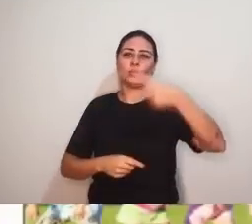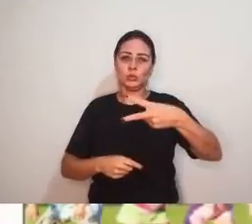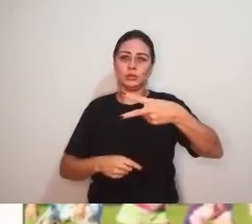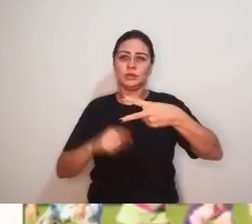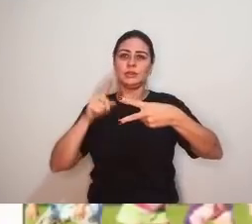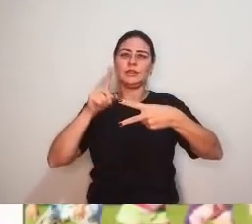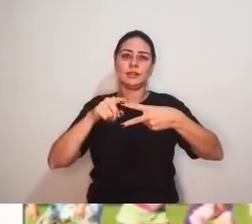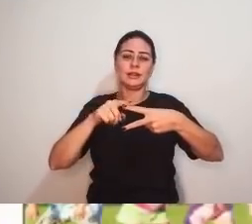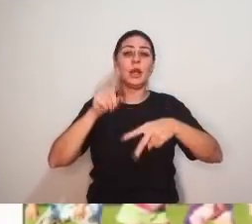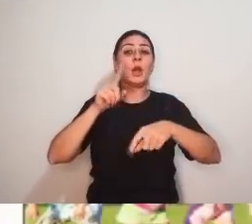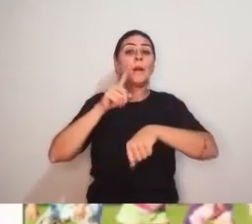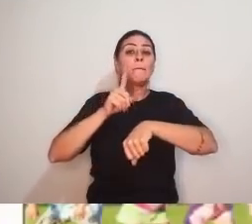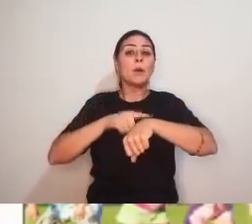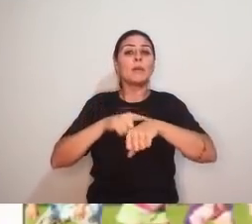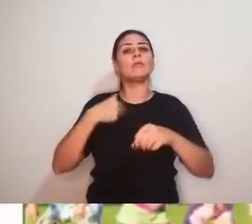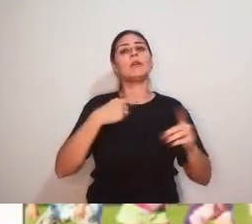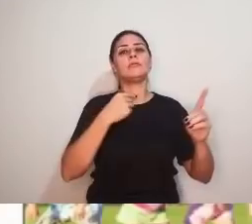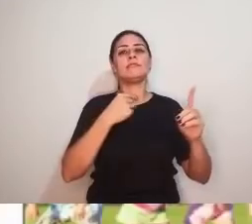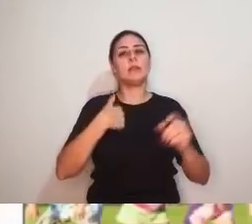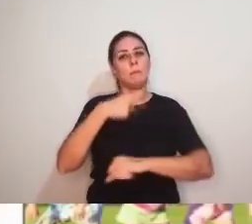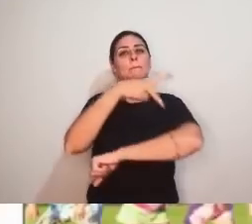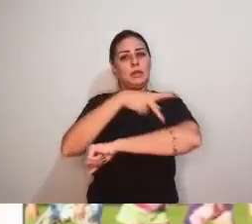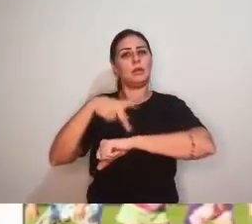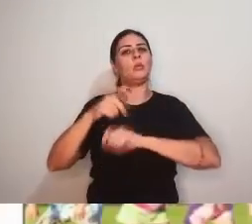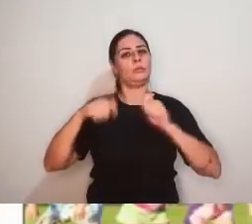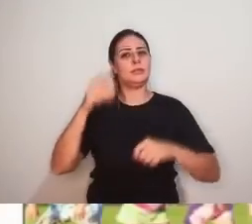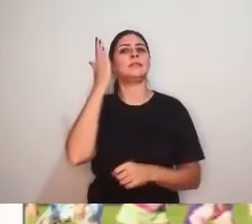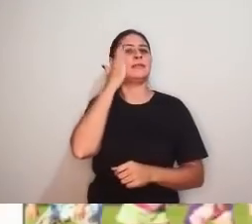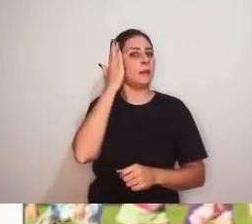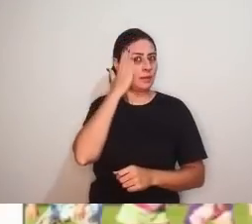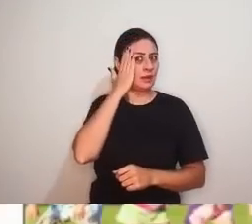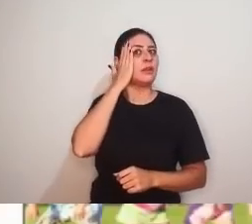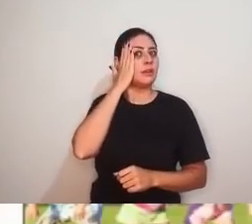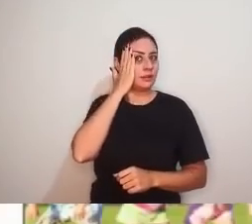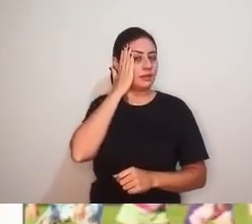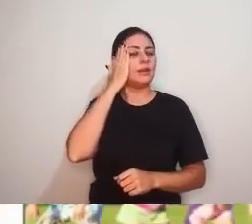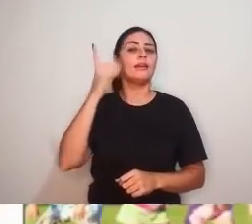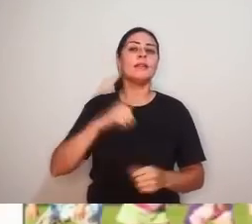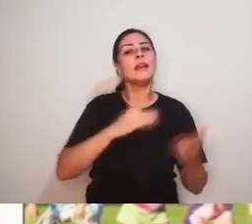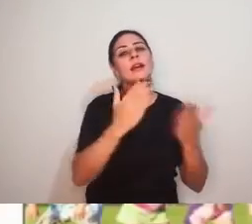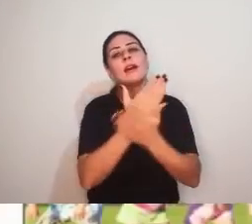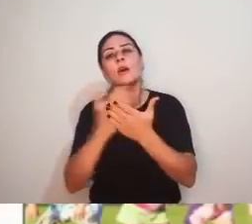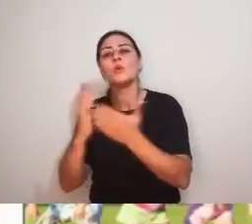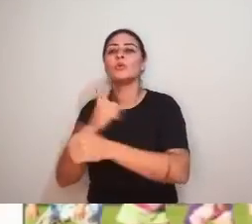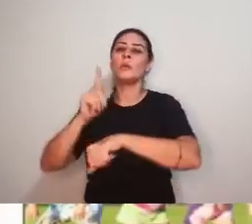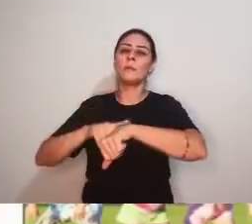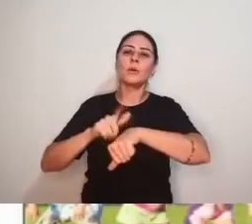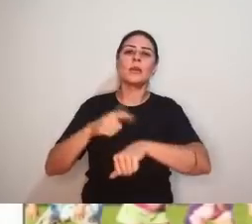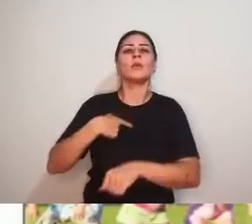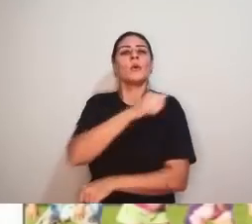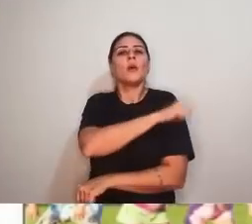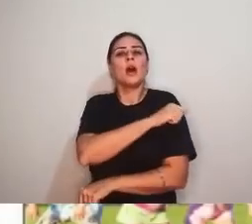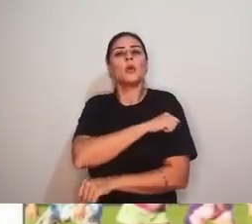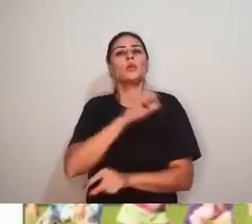momentos. O momento da memória operacional de trabalho, e daí eu, enquanto pedagogo, preciso entender isso como ninguém. Ou seja, há momentos